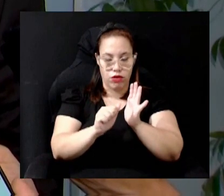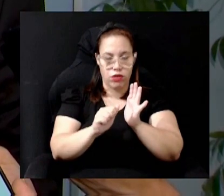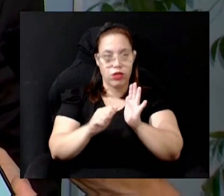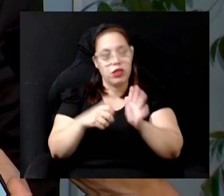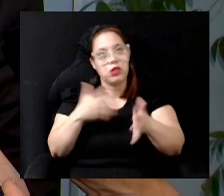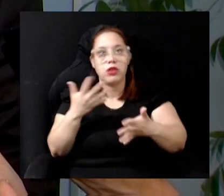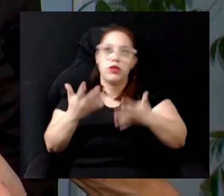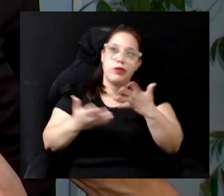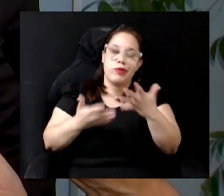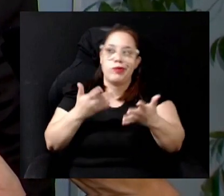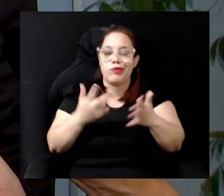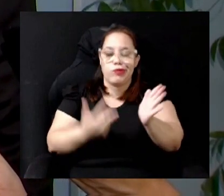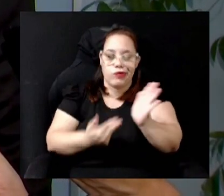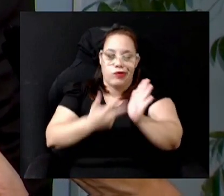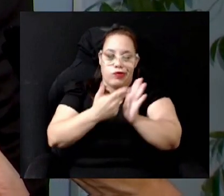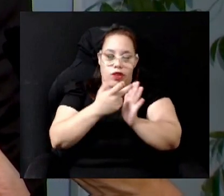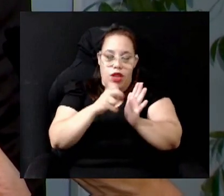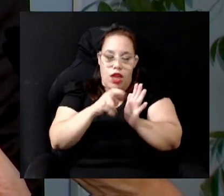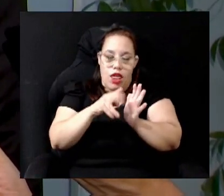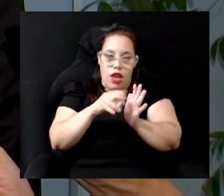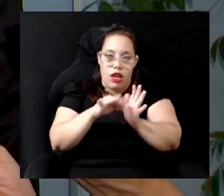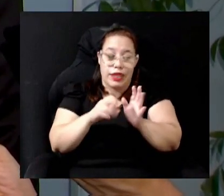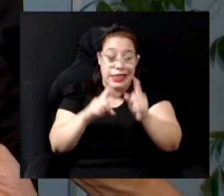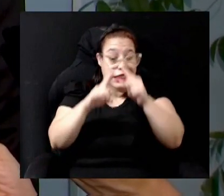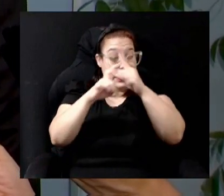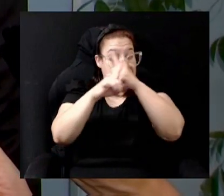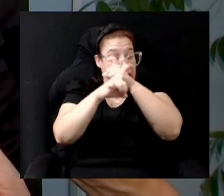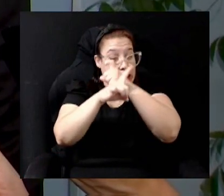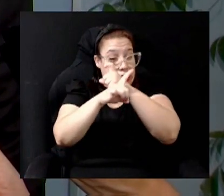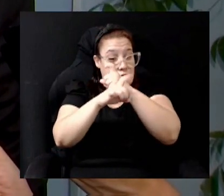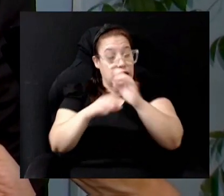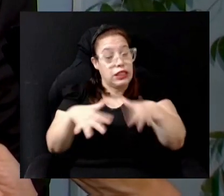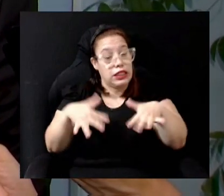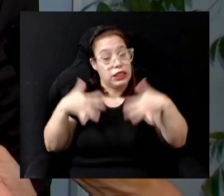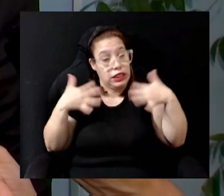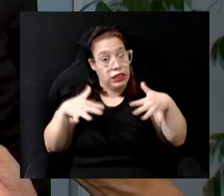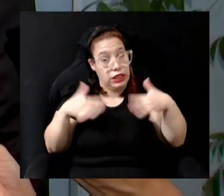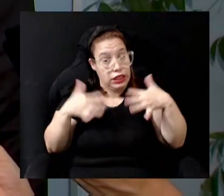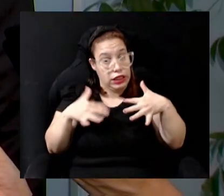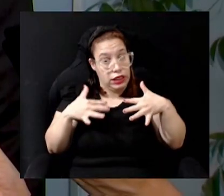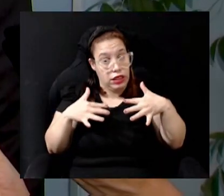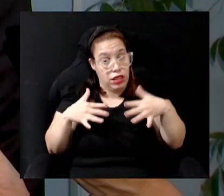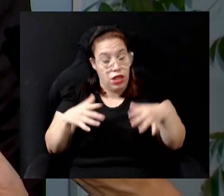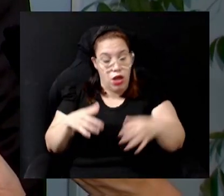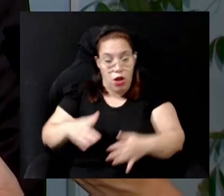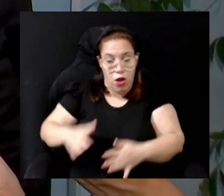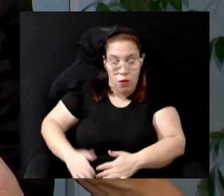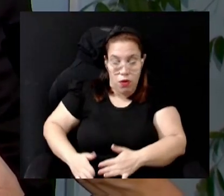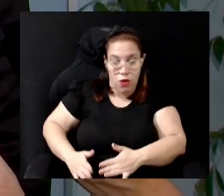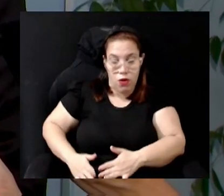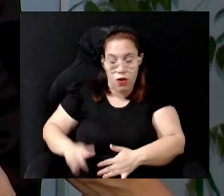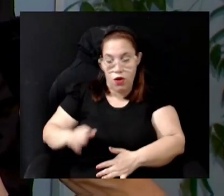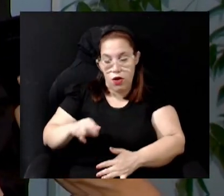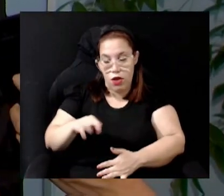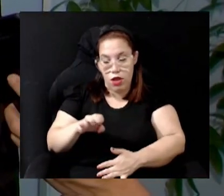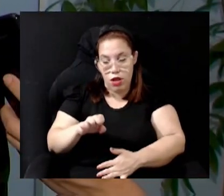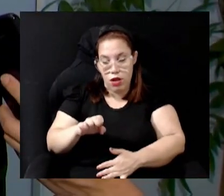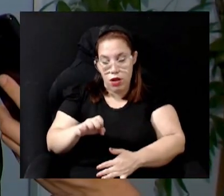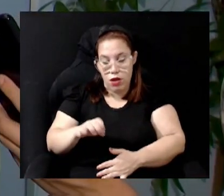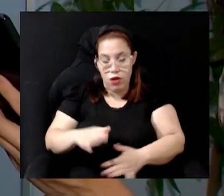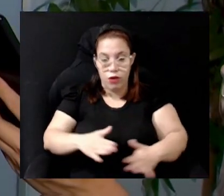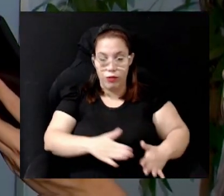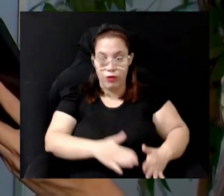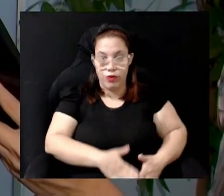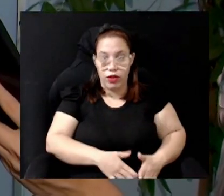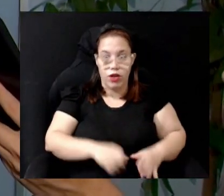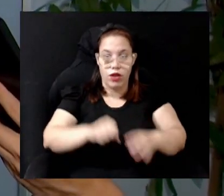cirurgias eletivas de alta complexidade, que são as próteses. Prótese de bacia, prótese de joelho, que atinge pessoas, em geral, com mais